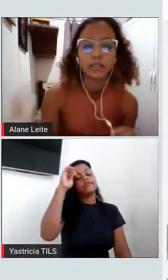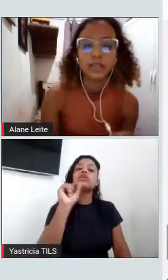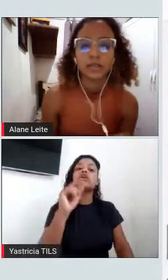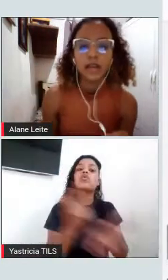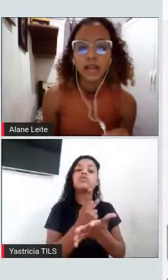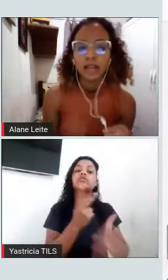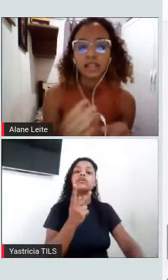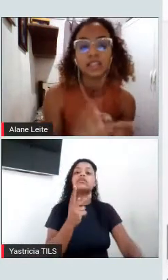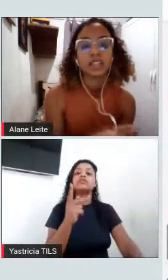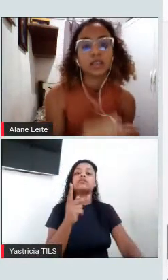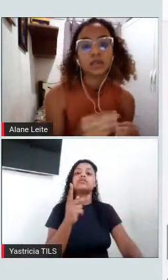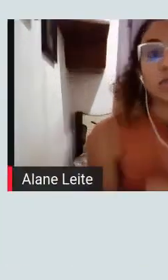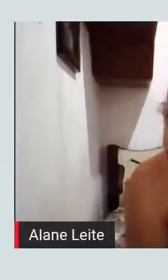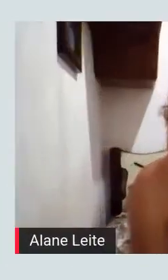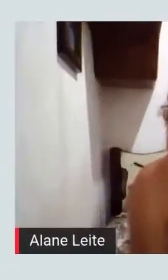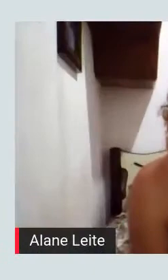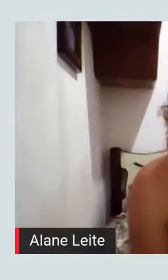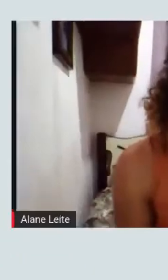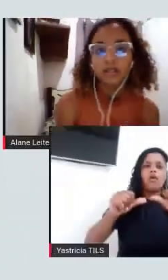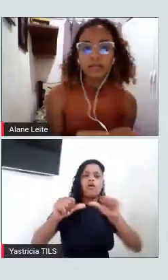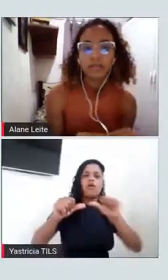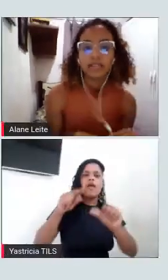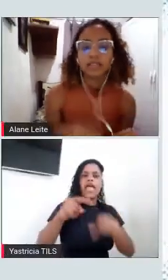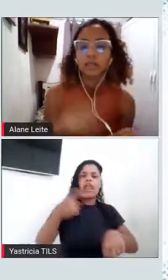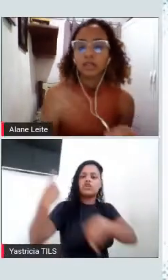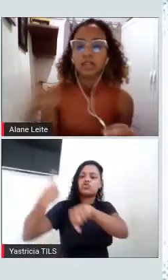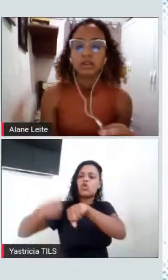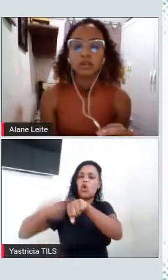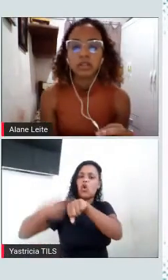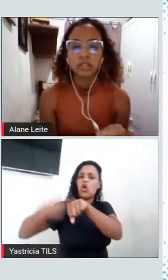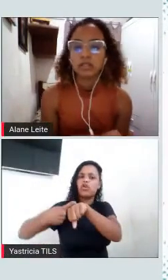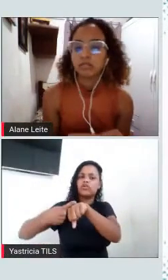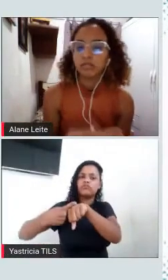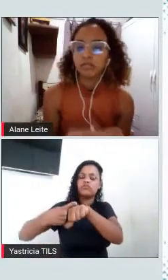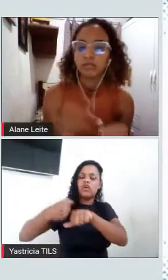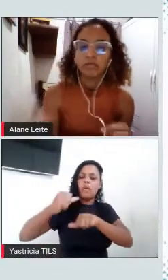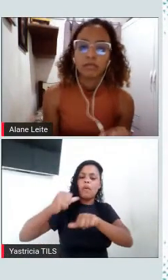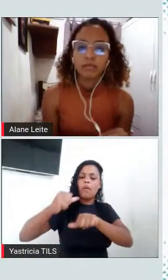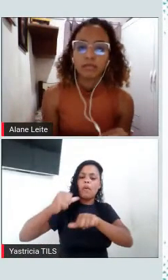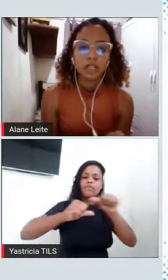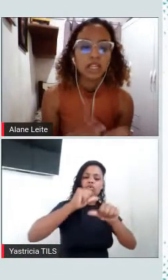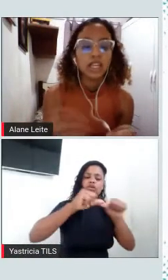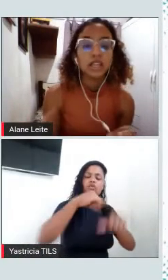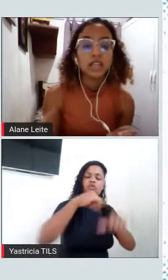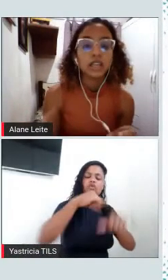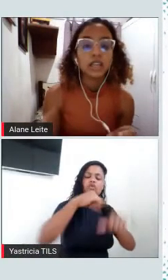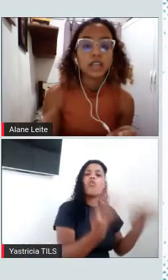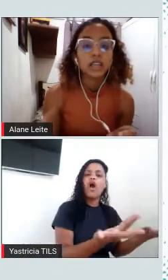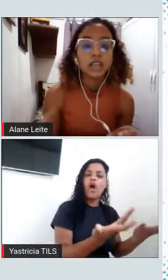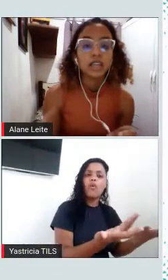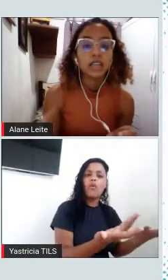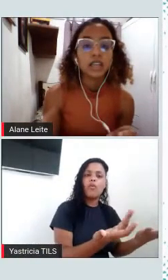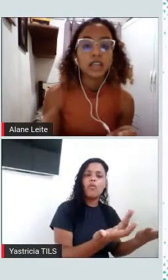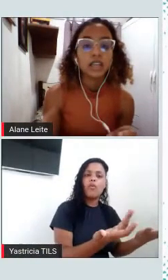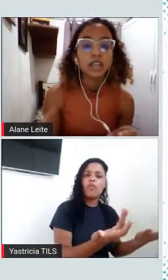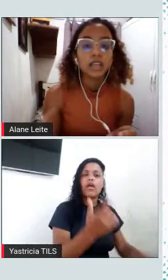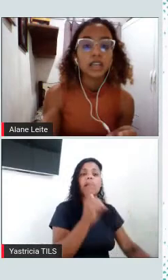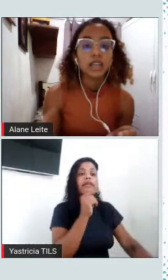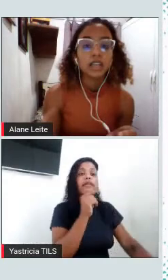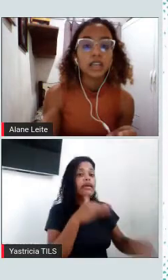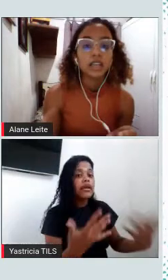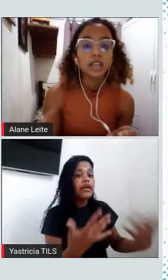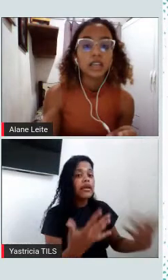dessa transformação? Ela está em estado sólido, passando para que outro estado? Líquido,